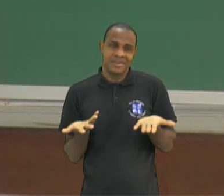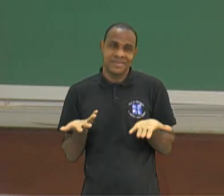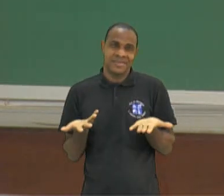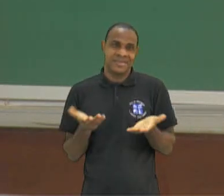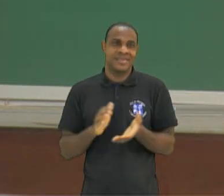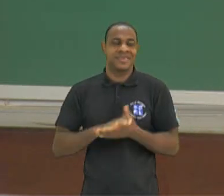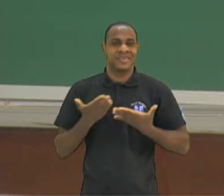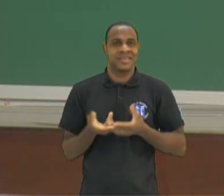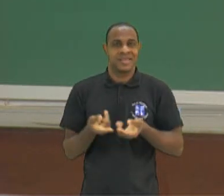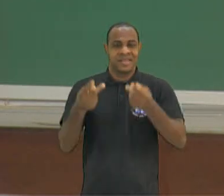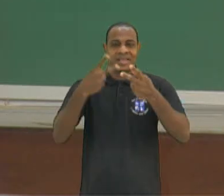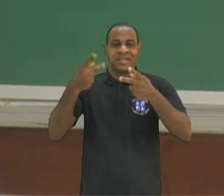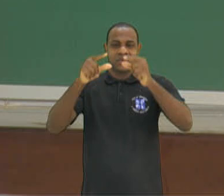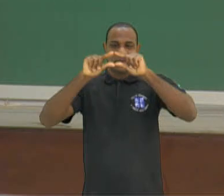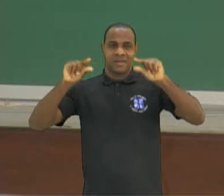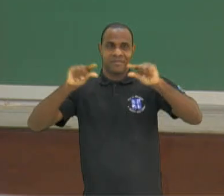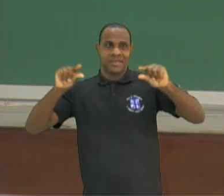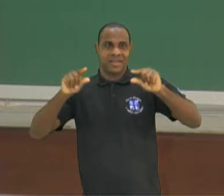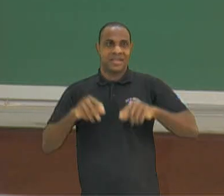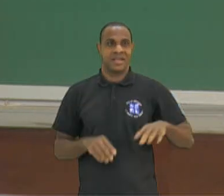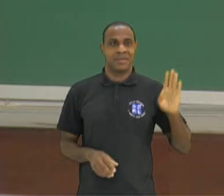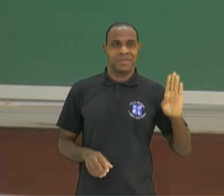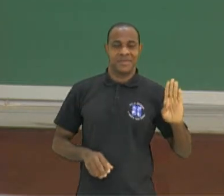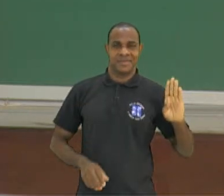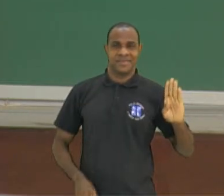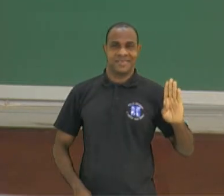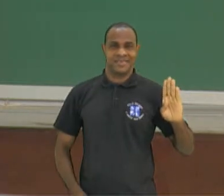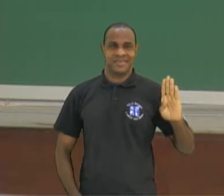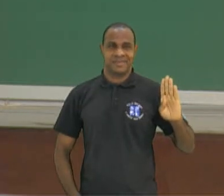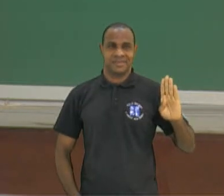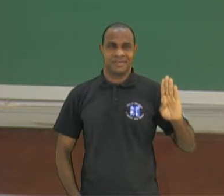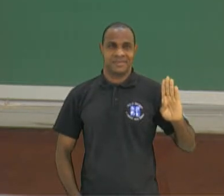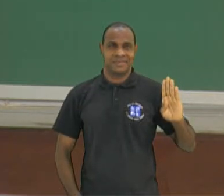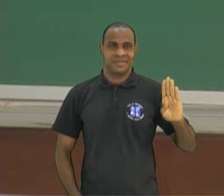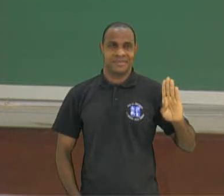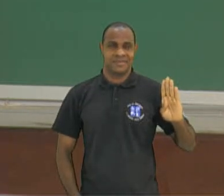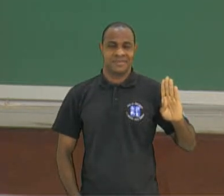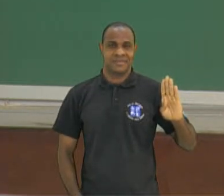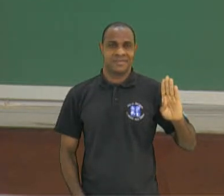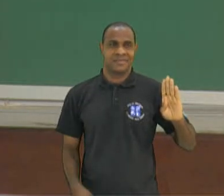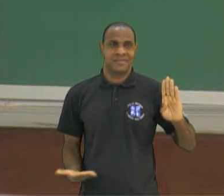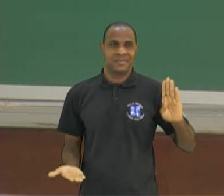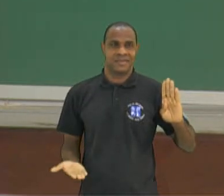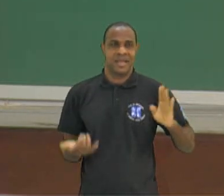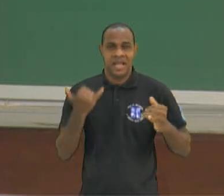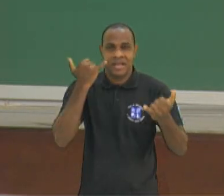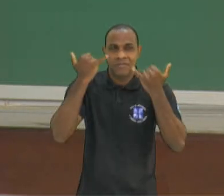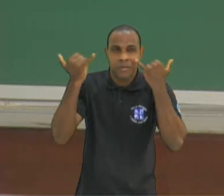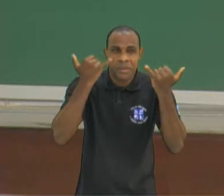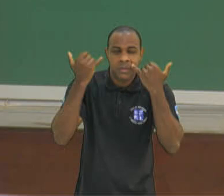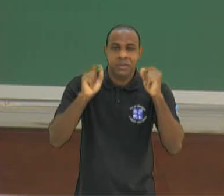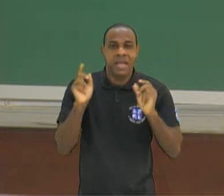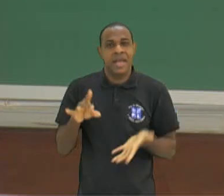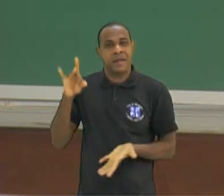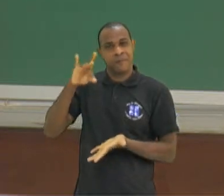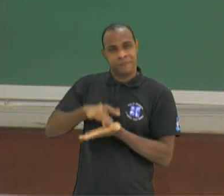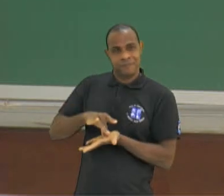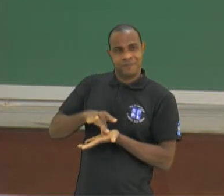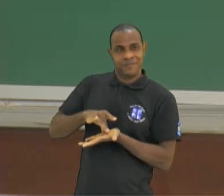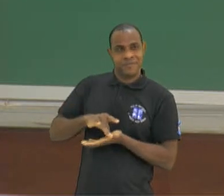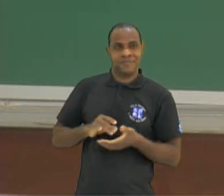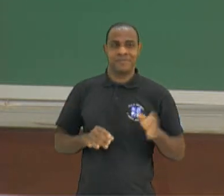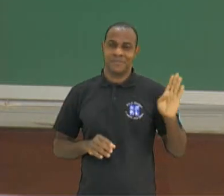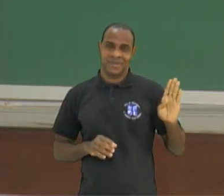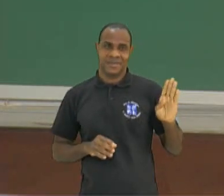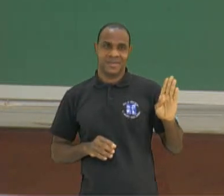a segunda frase, ou a letra B. It makes sense to play games in moderation. Então, essa informação é verdadeira, porque os experts